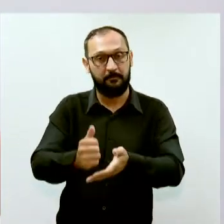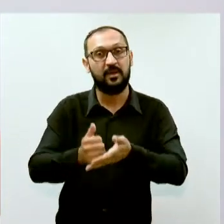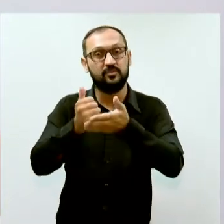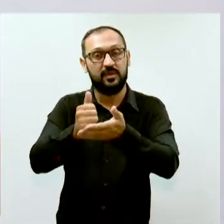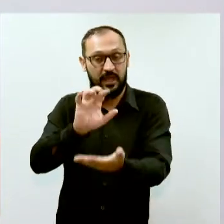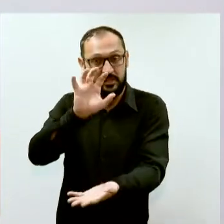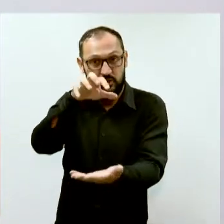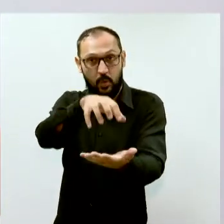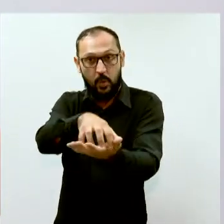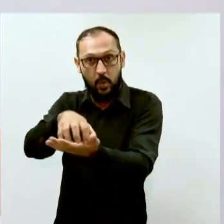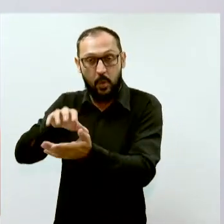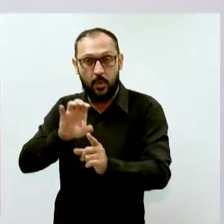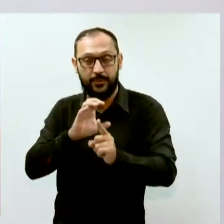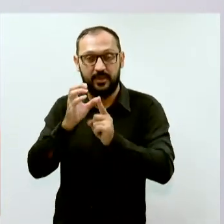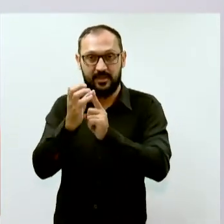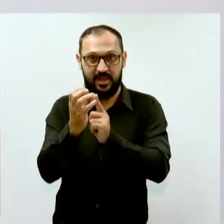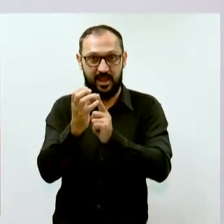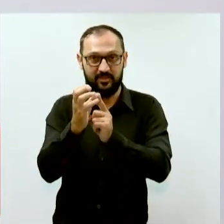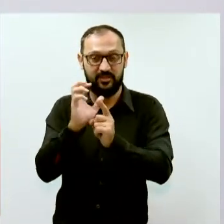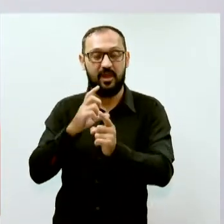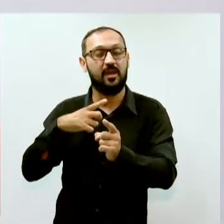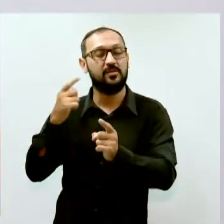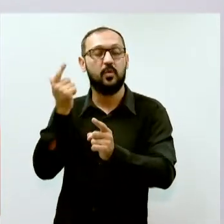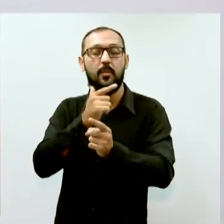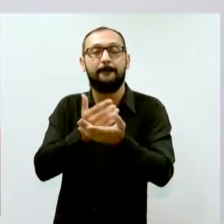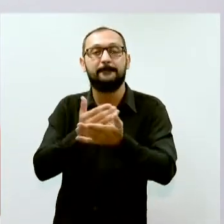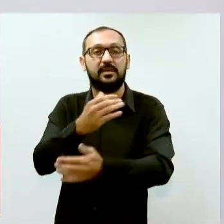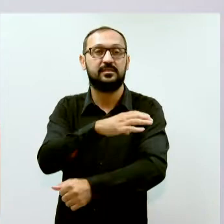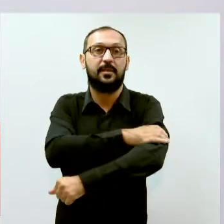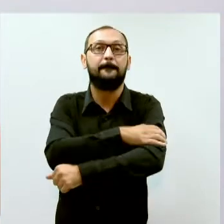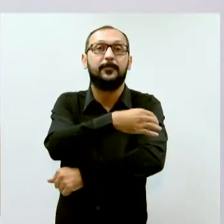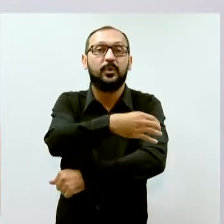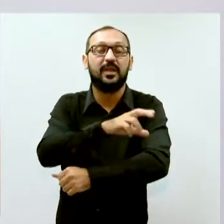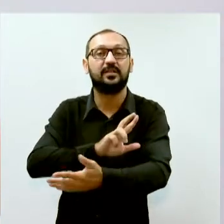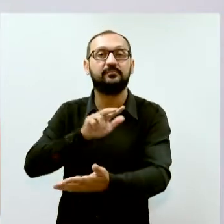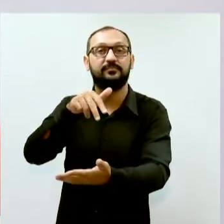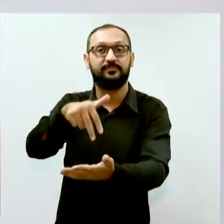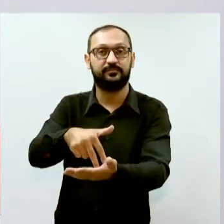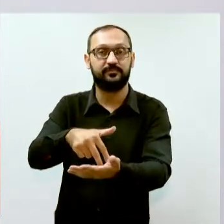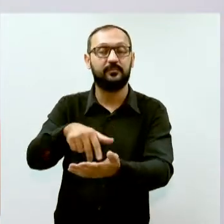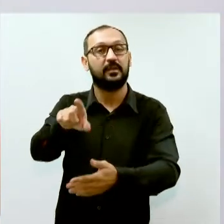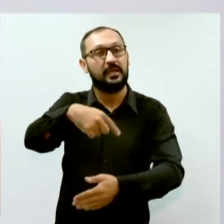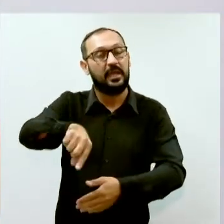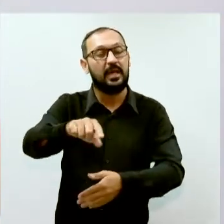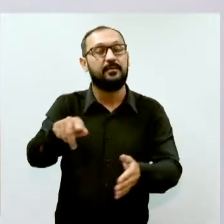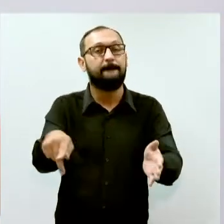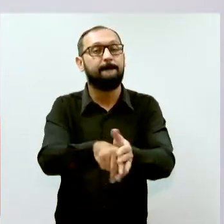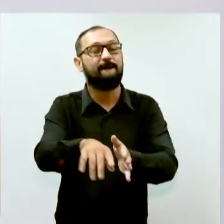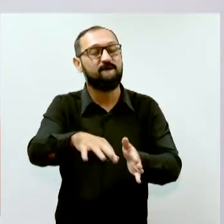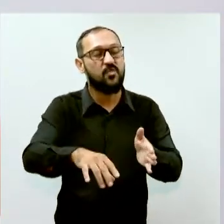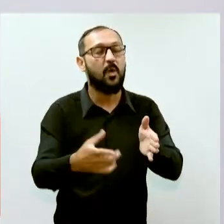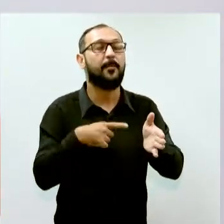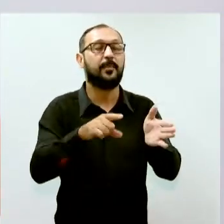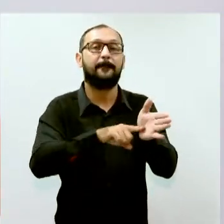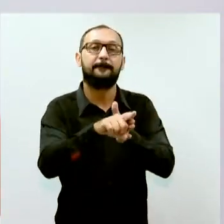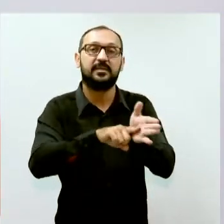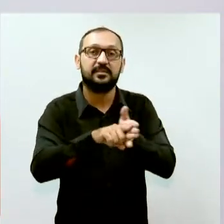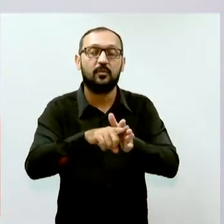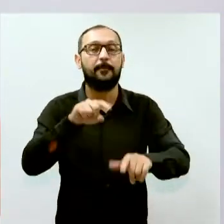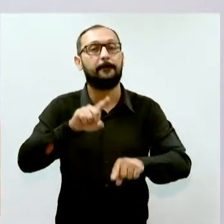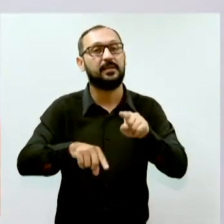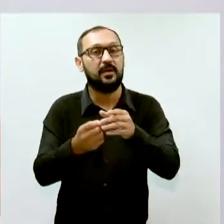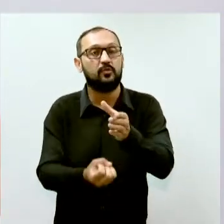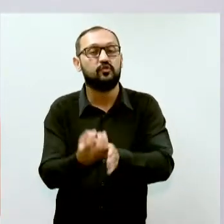comunidades indígenas, né, em especial para os professores que são os pesquisadores da língua, pesquisadores da cultura, autores dos